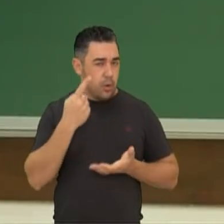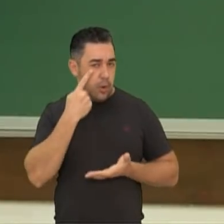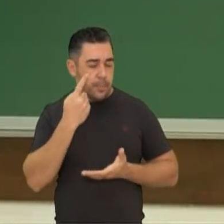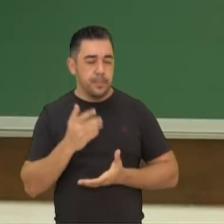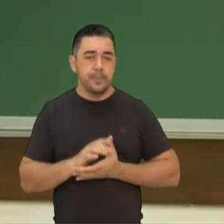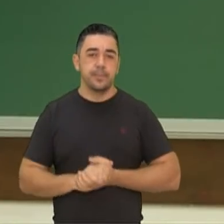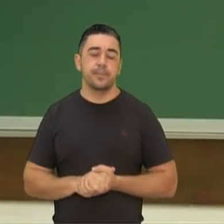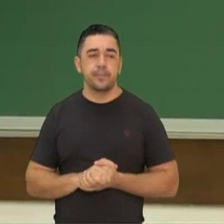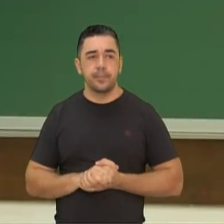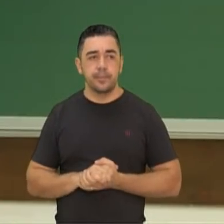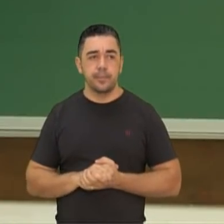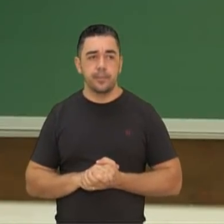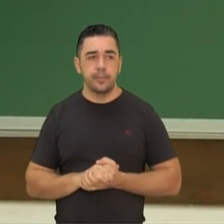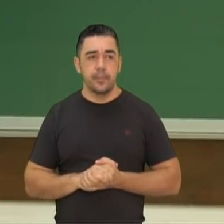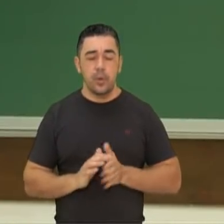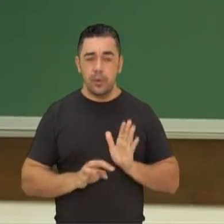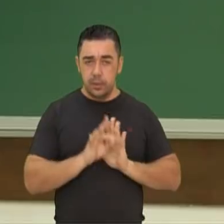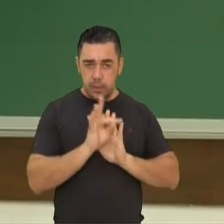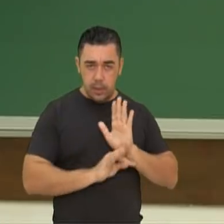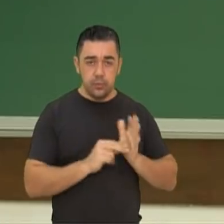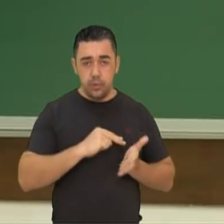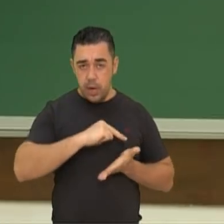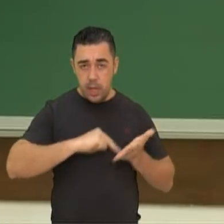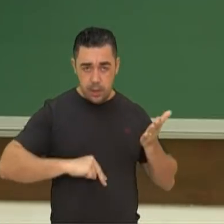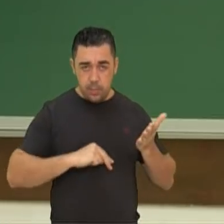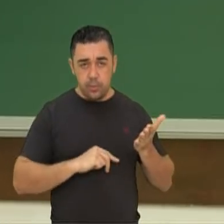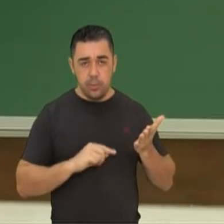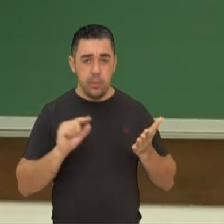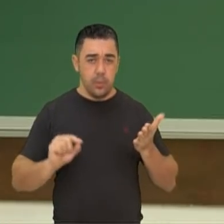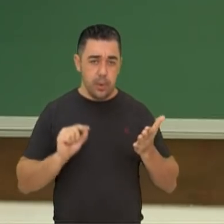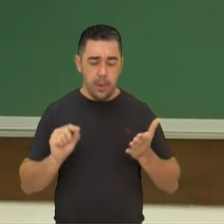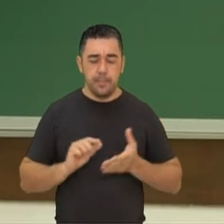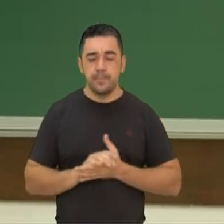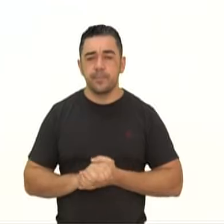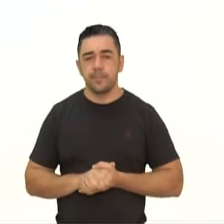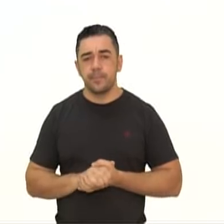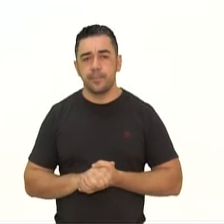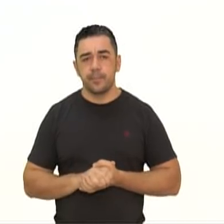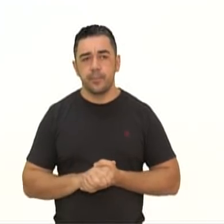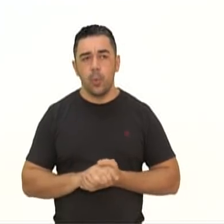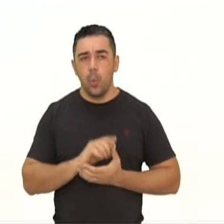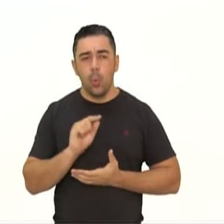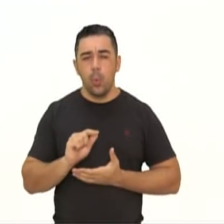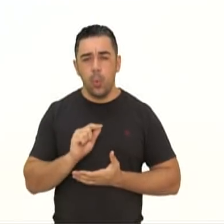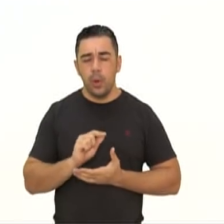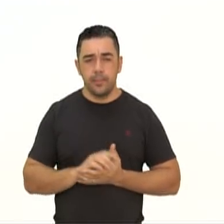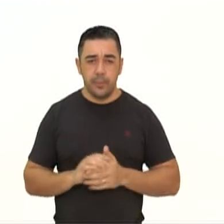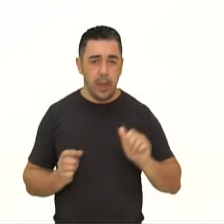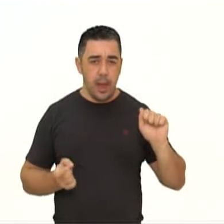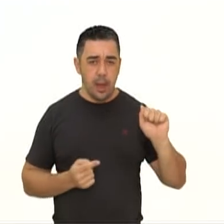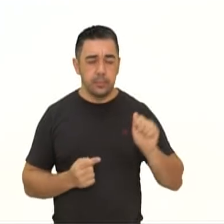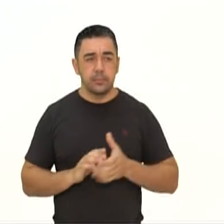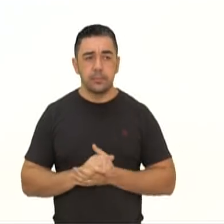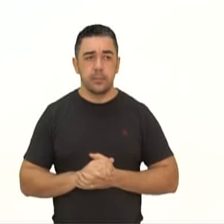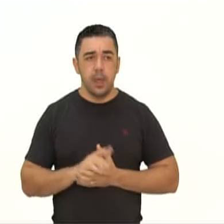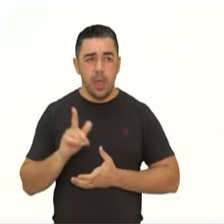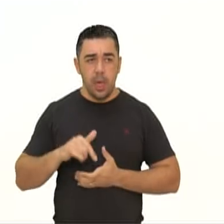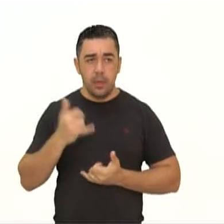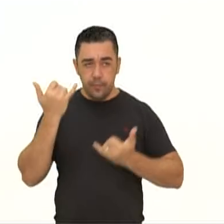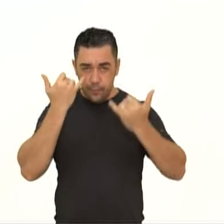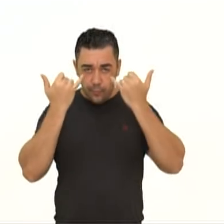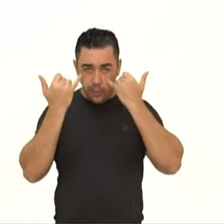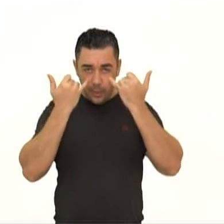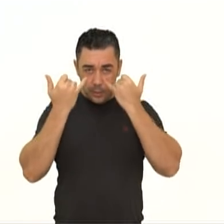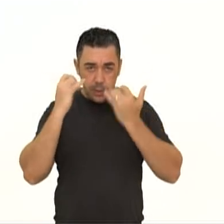aqui. O texto que acabamos de ler, podemos concluir que a letra A informa o